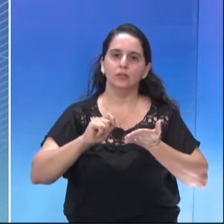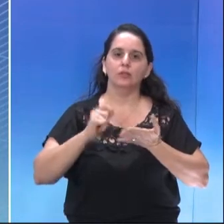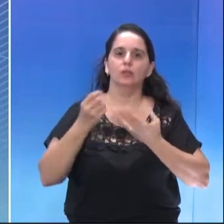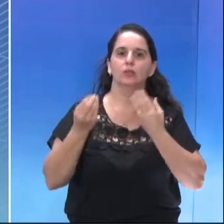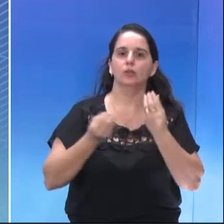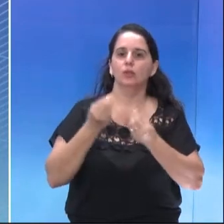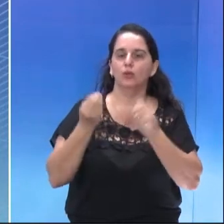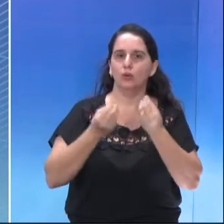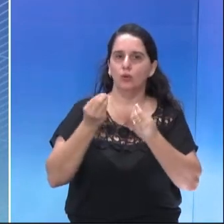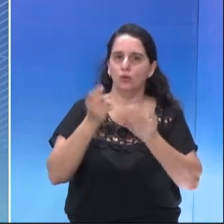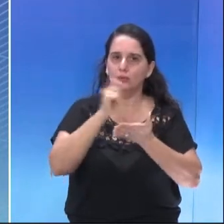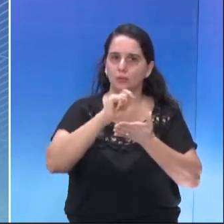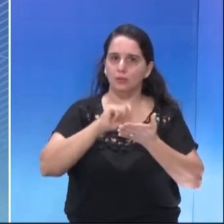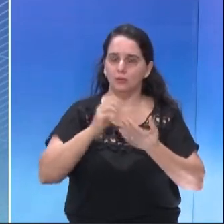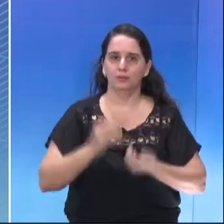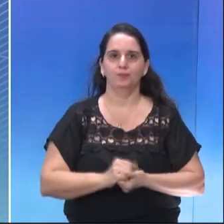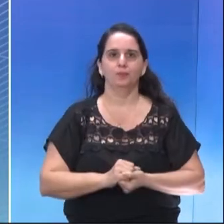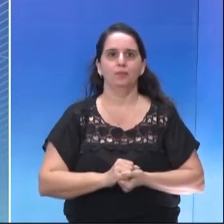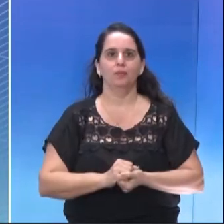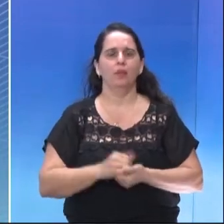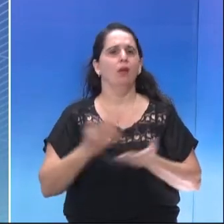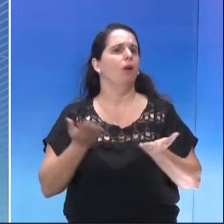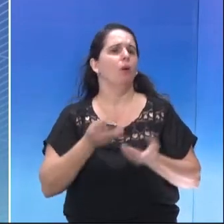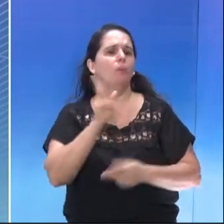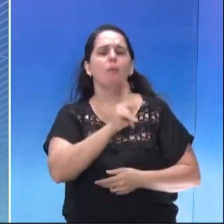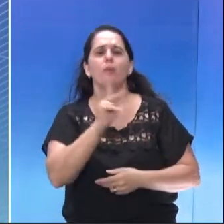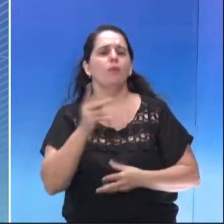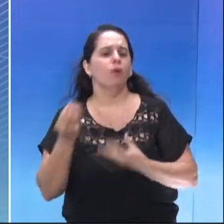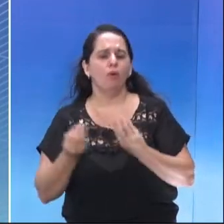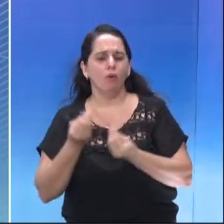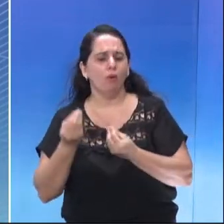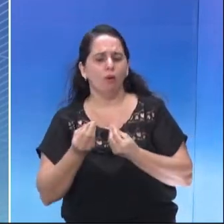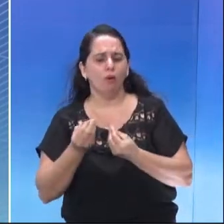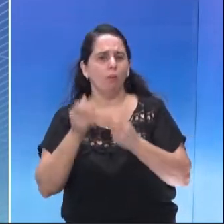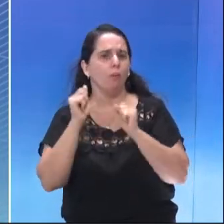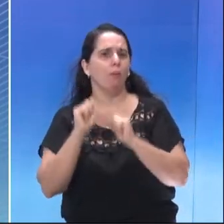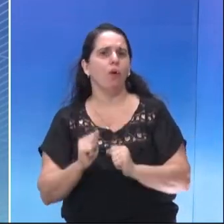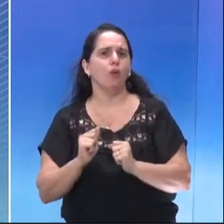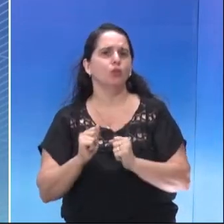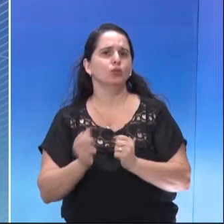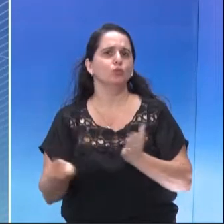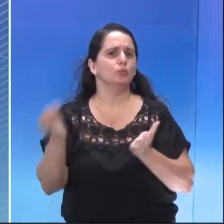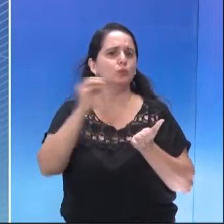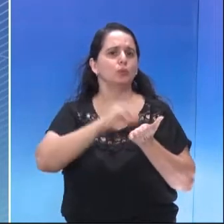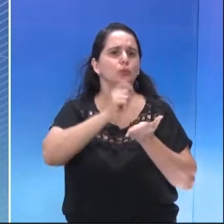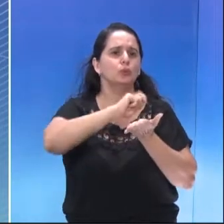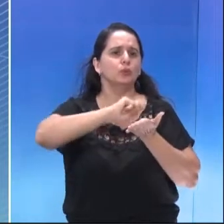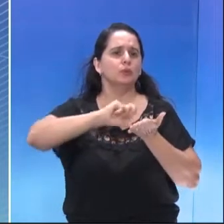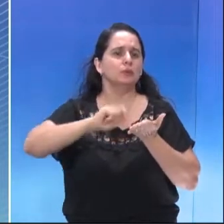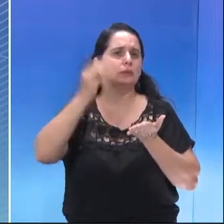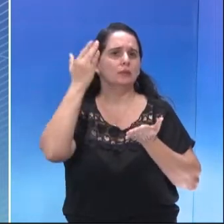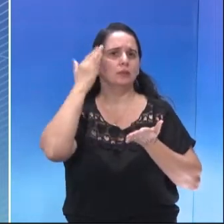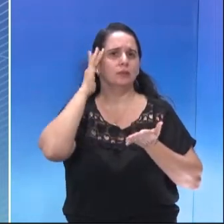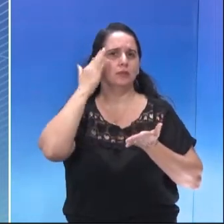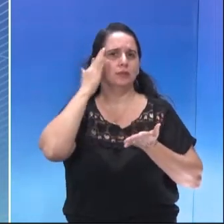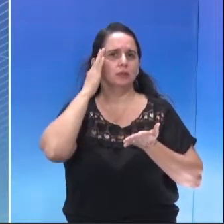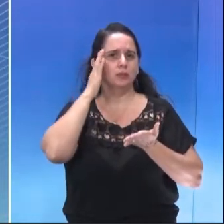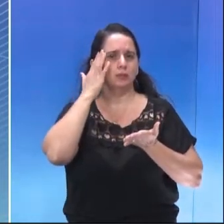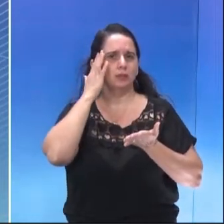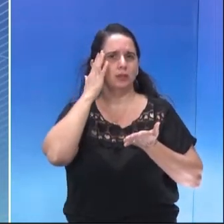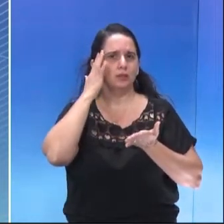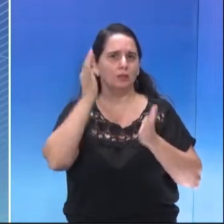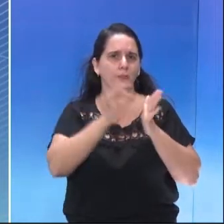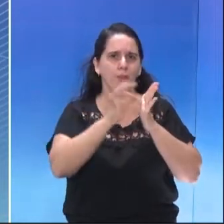aí é como escrever. Agora, professor, o que eu posso colocar no entendimento da minha